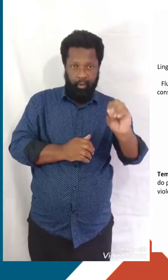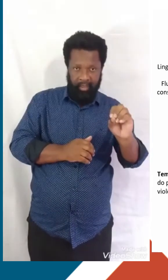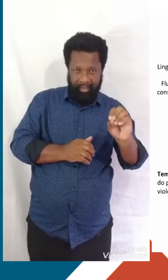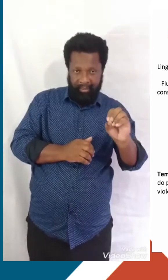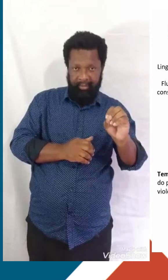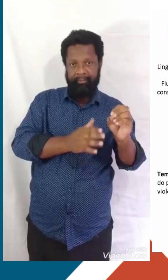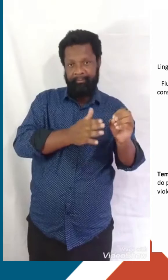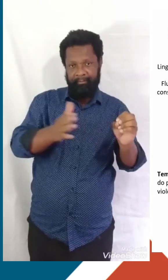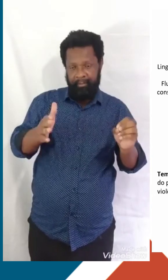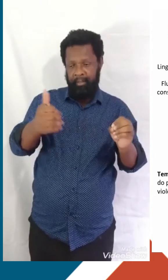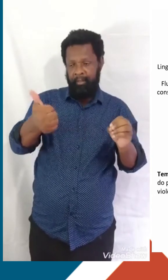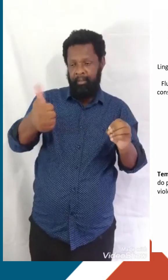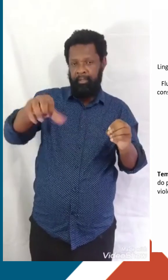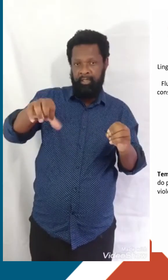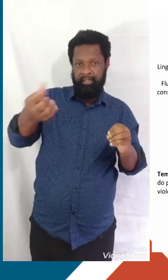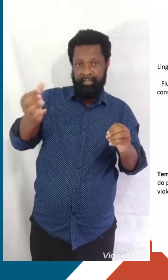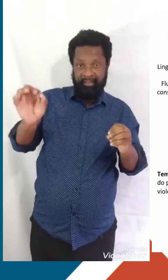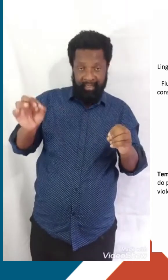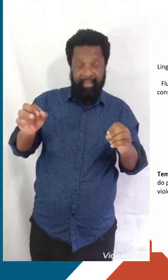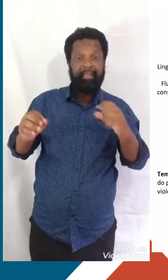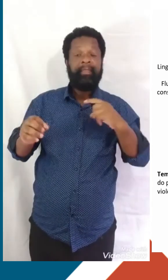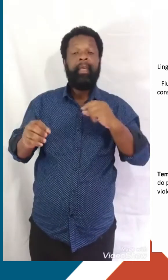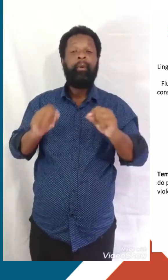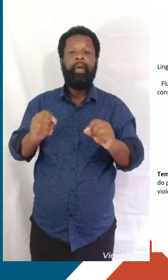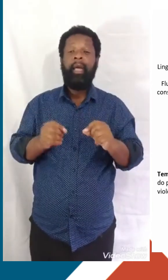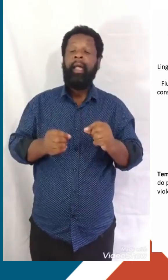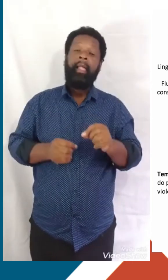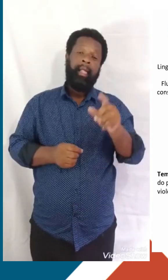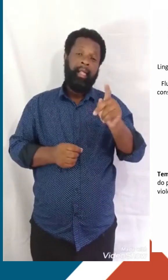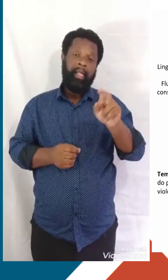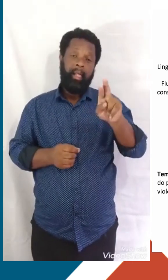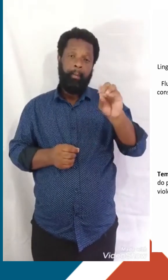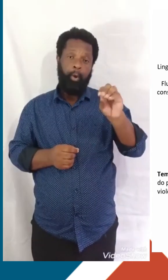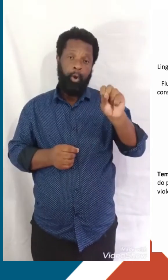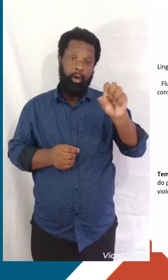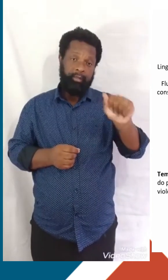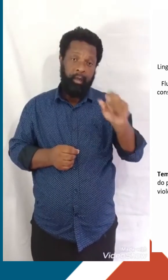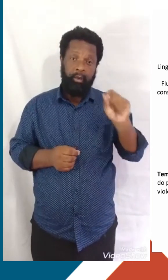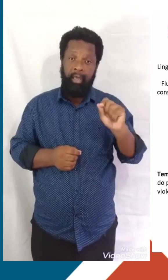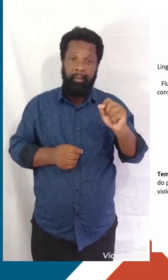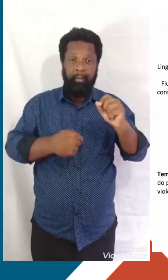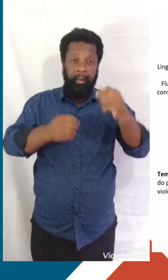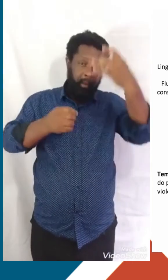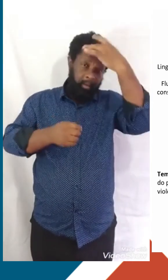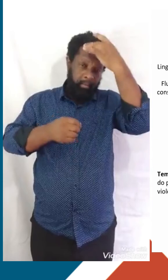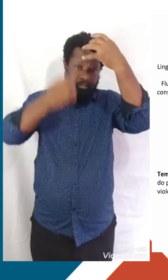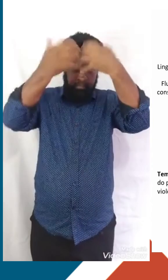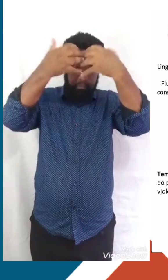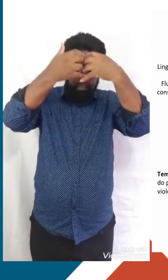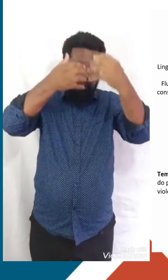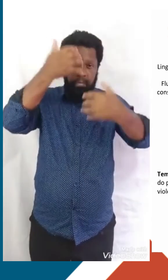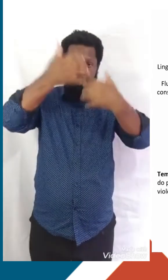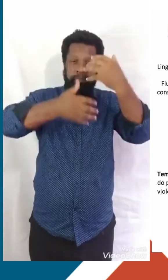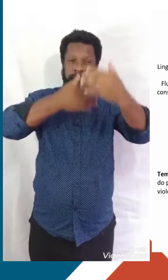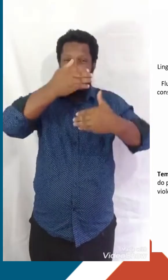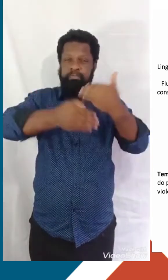nesse período chamado pós-modernismo, nós temos na prosa a técnica do fluxo de consciência, uma